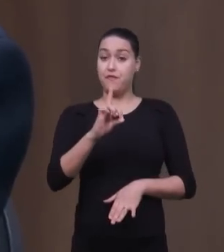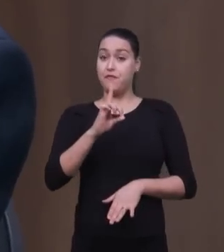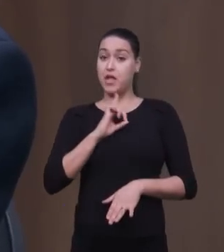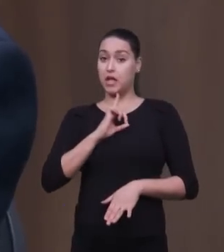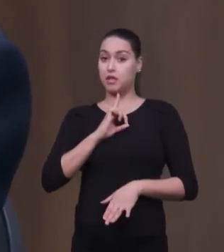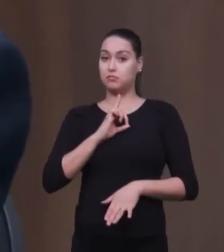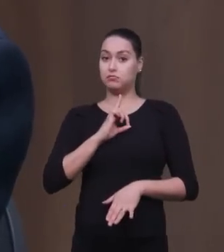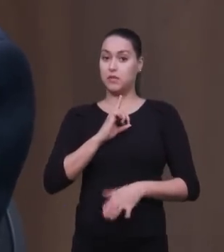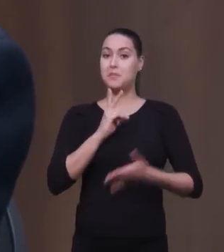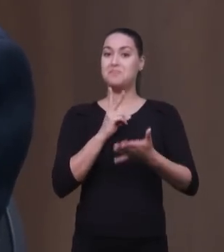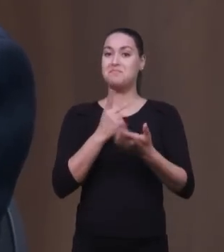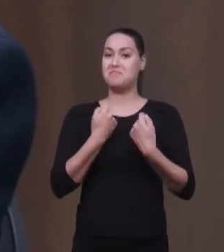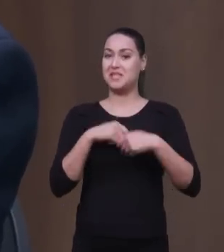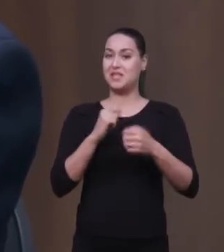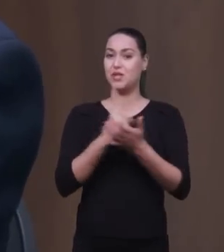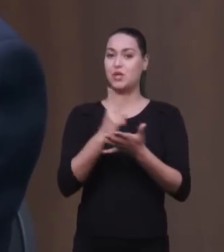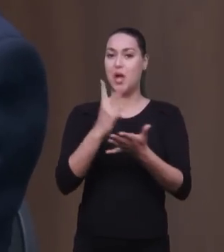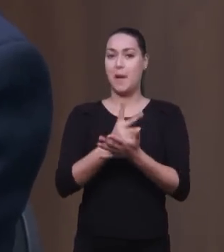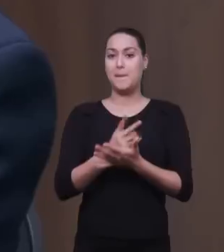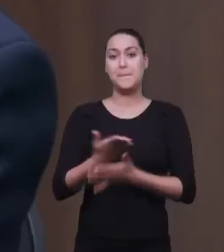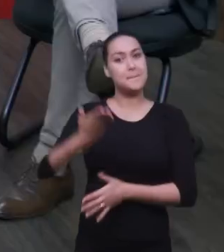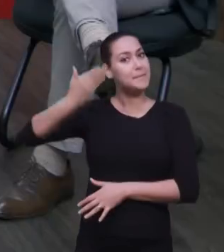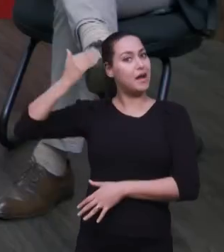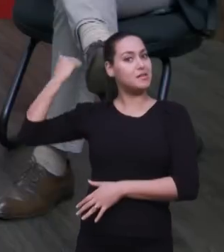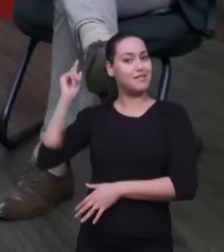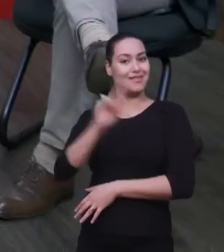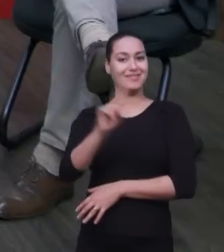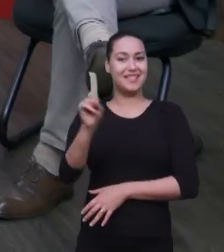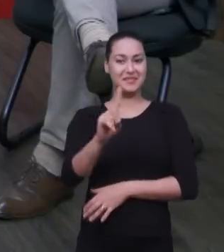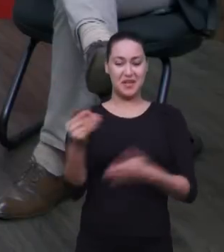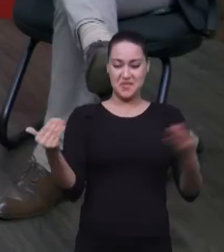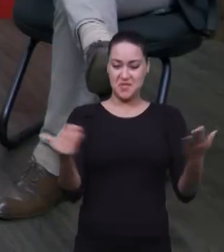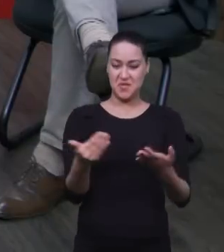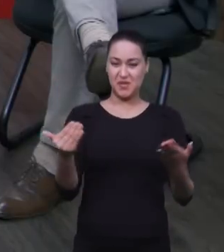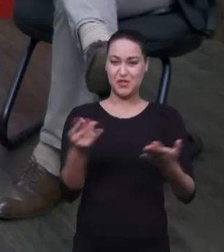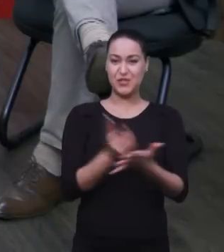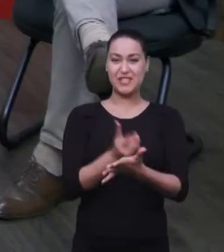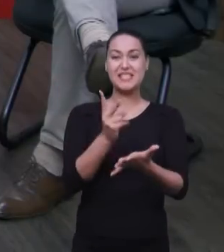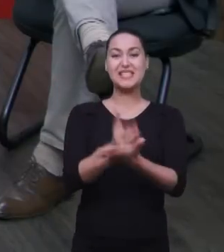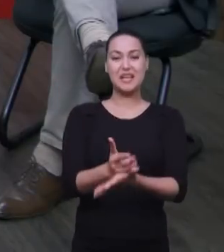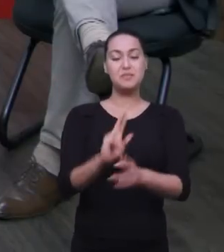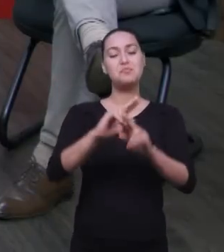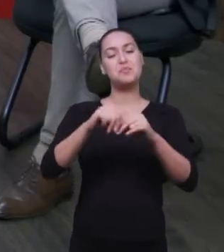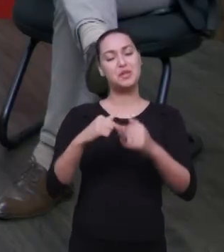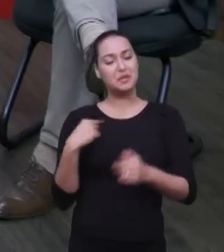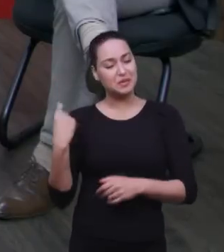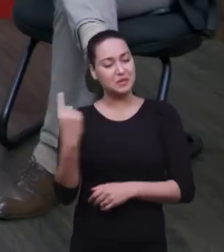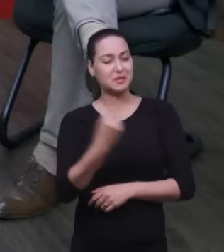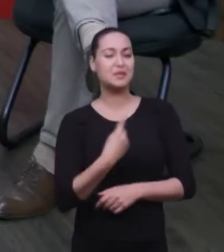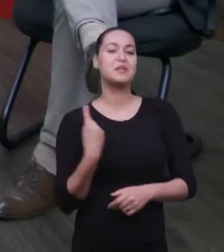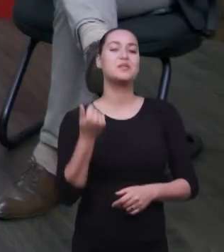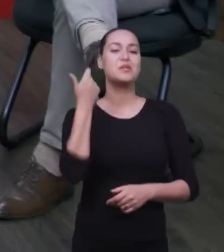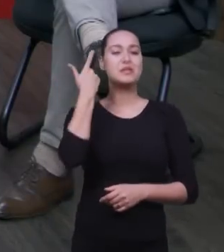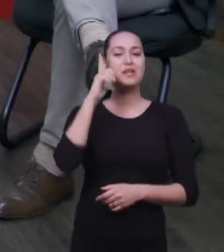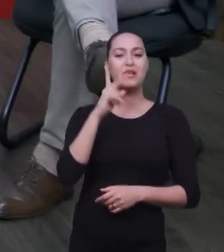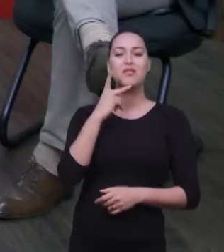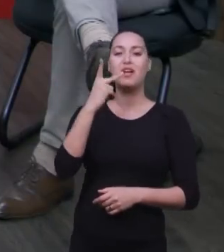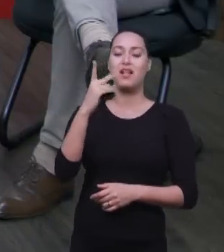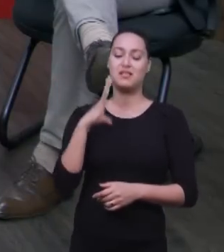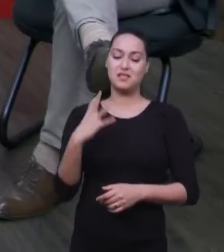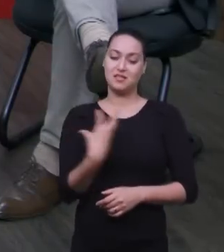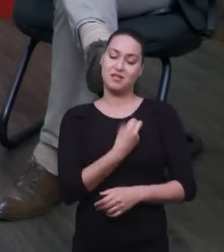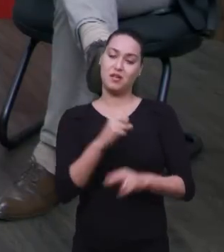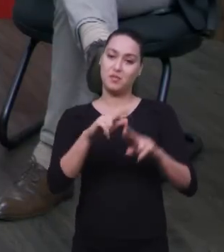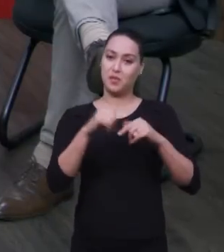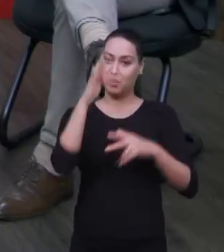e continuar vindo. Então isso é dinâmico e é isso que nos garante, podemos dizer que estamos salvos pela fé. Glória a